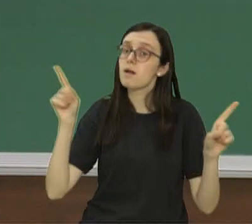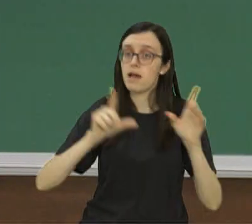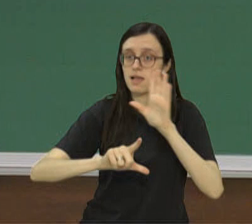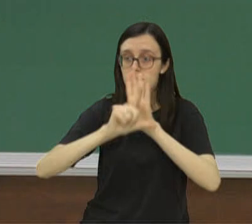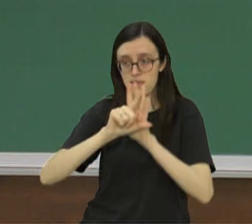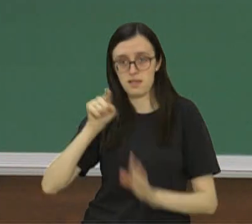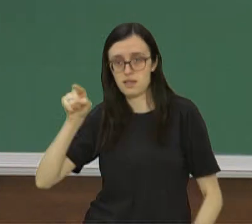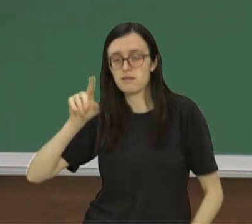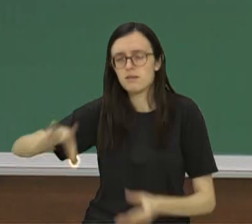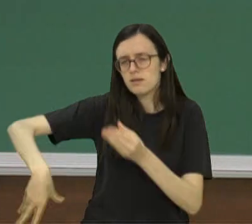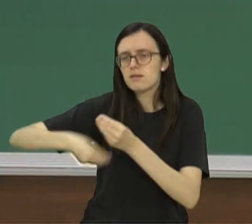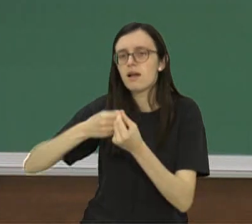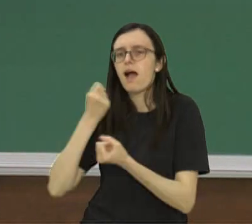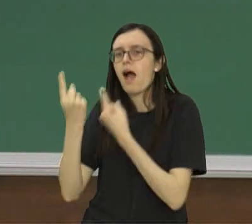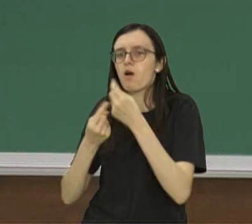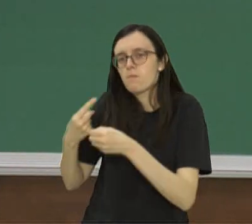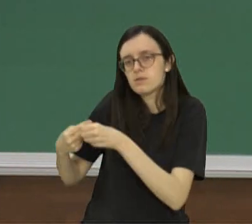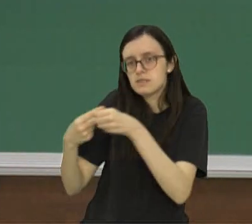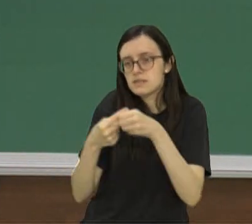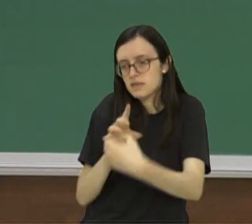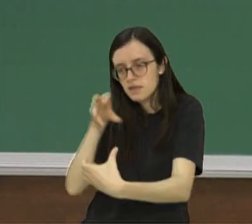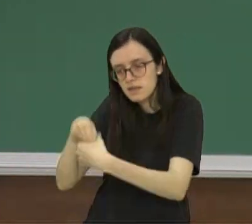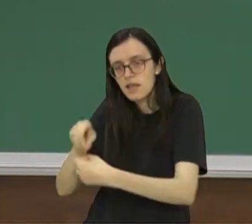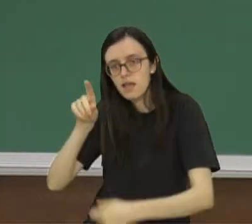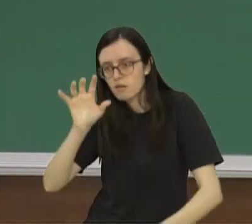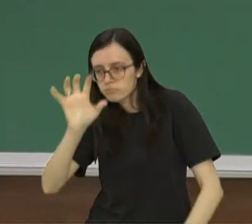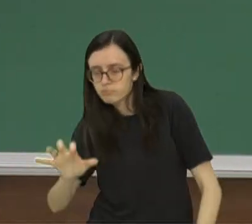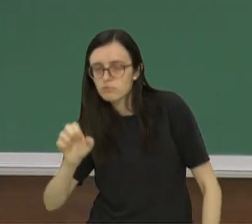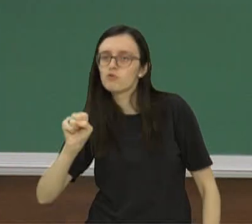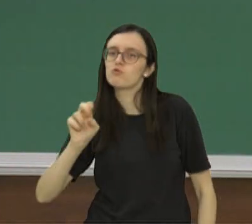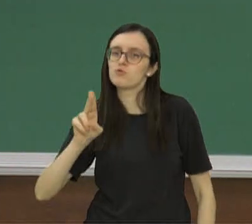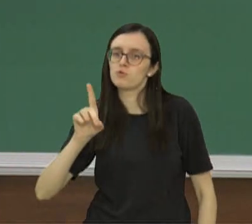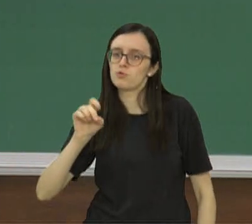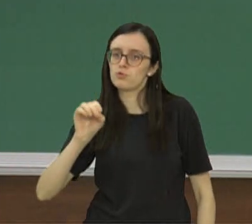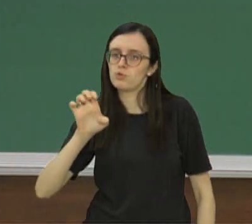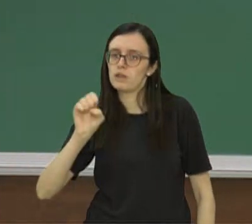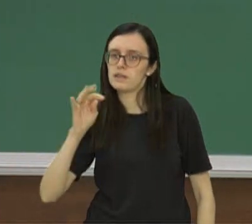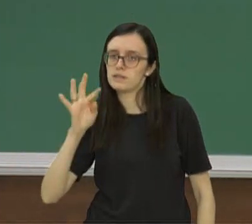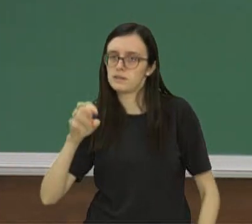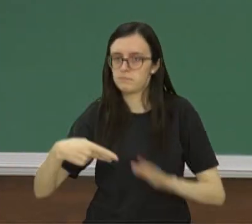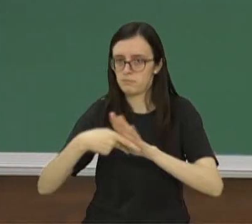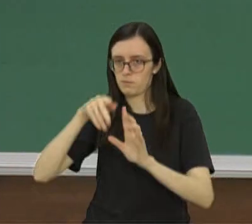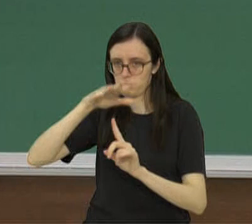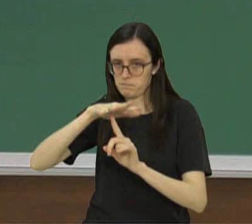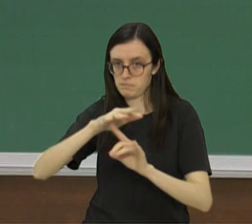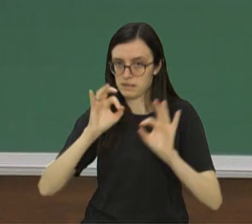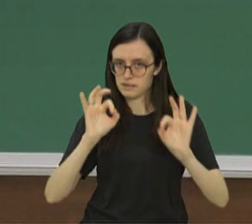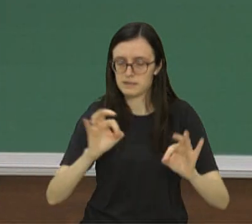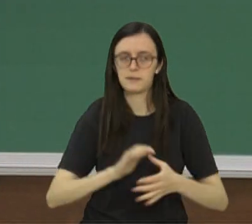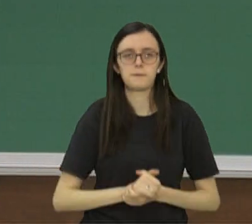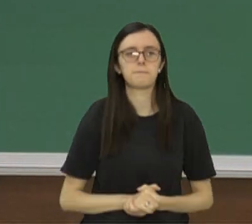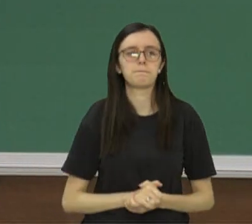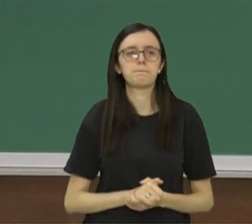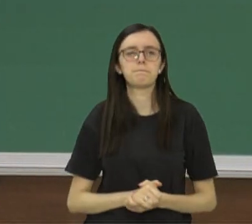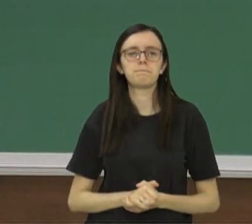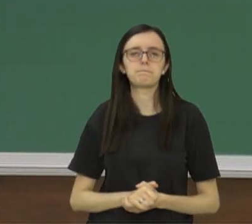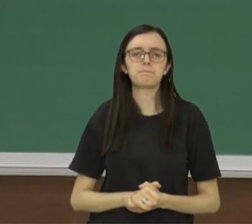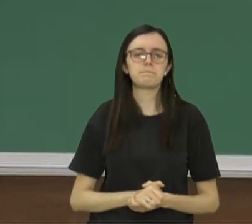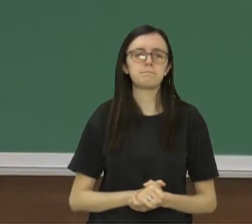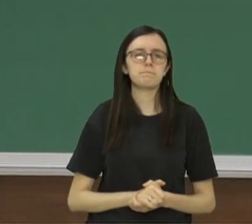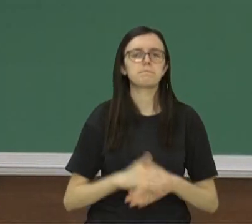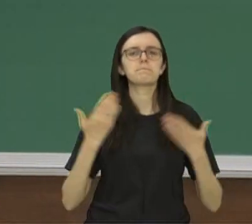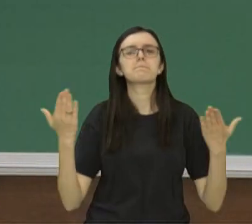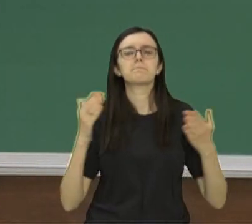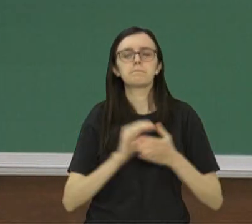lei, ela inclui alguns municípios dentro da região sudoeste do Paraná, certo? Então, aqui